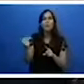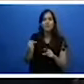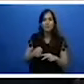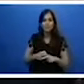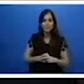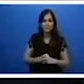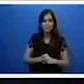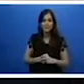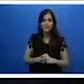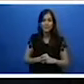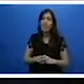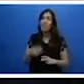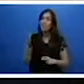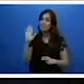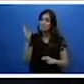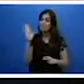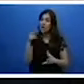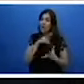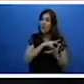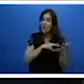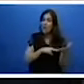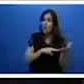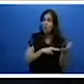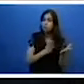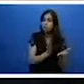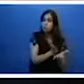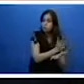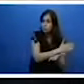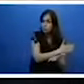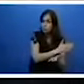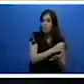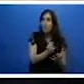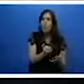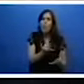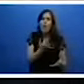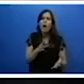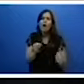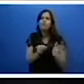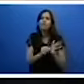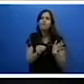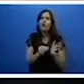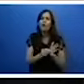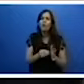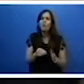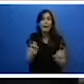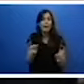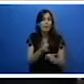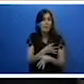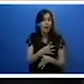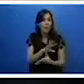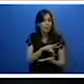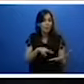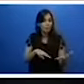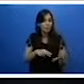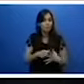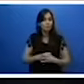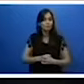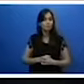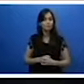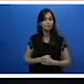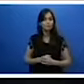já leu um tanto de páginas. Quantas faltam ainda para que ela possa terminar de ler esse